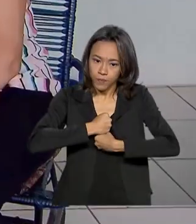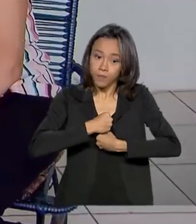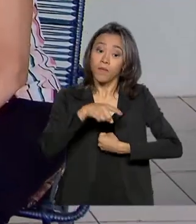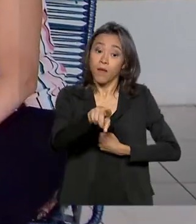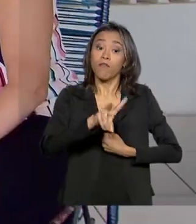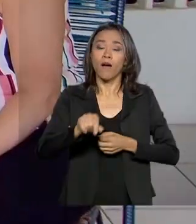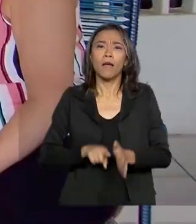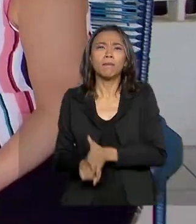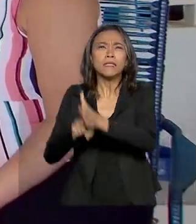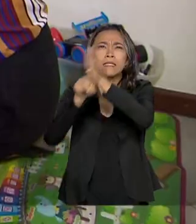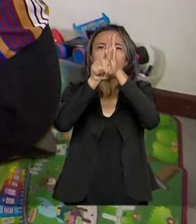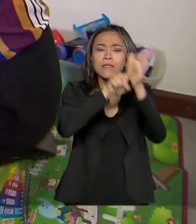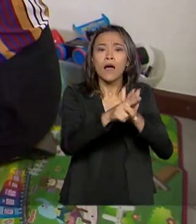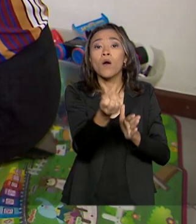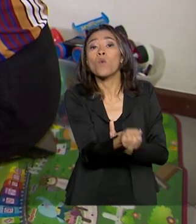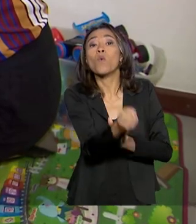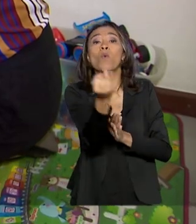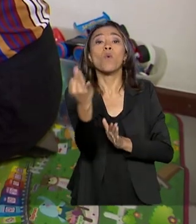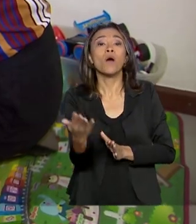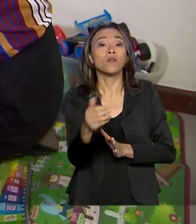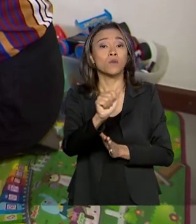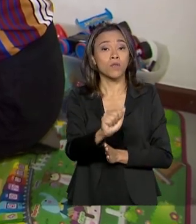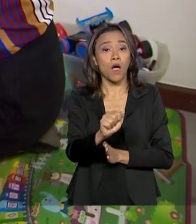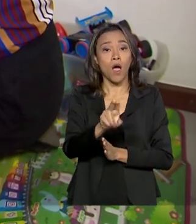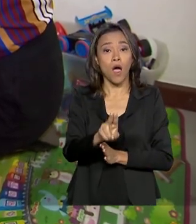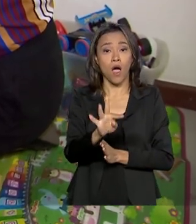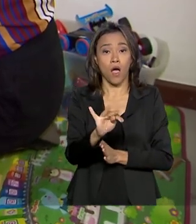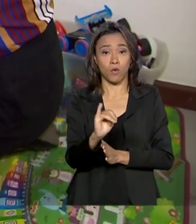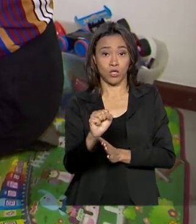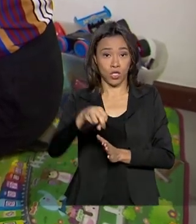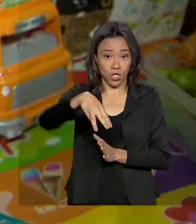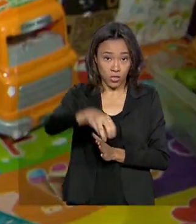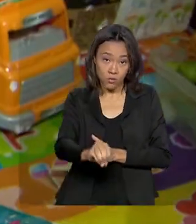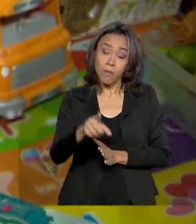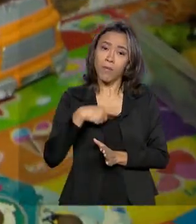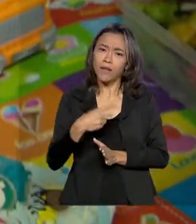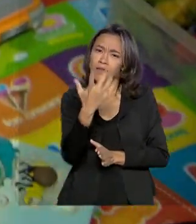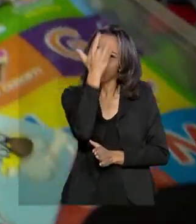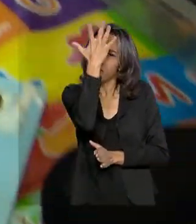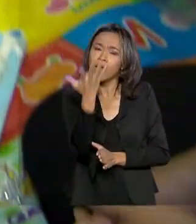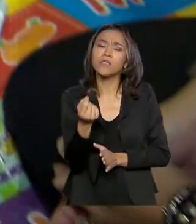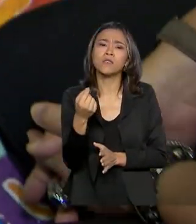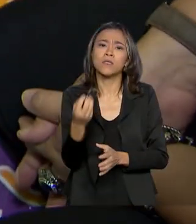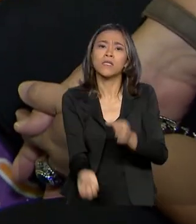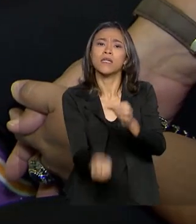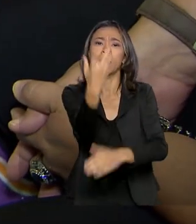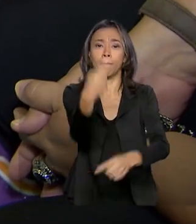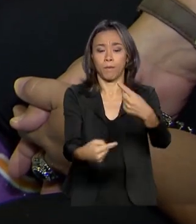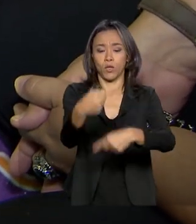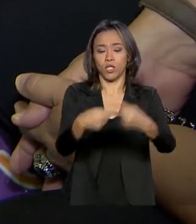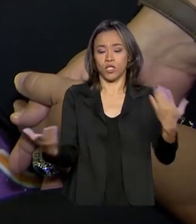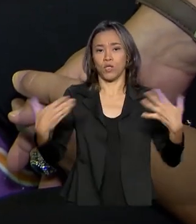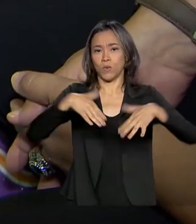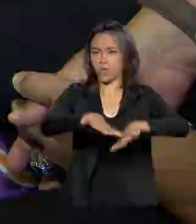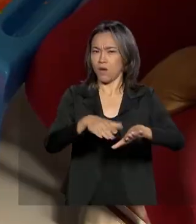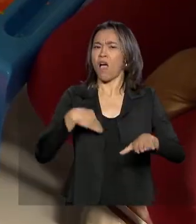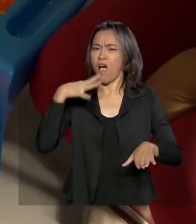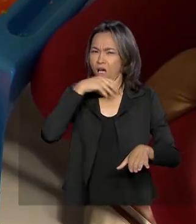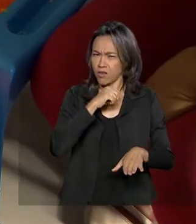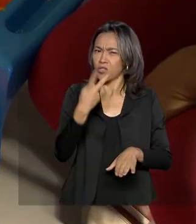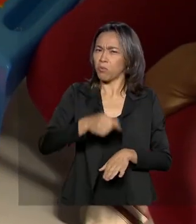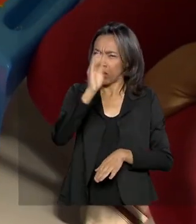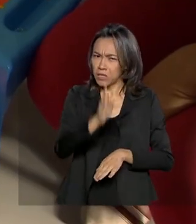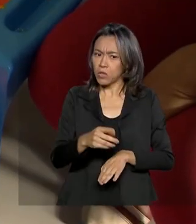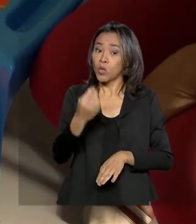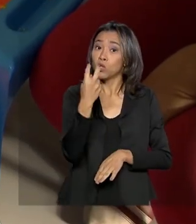de autistas no país e assim facilitar a criação de políticas públicas de inclusão. A estimativa é que haja no Brasil cerca